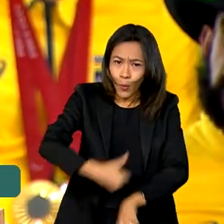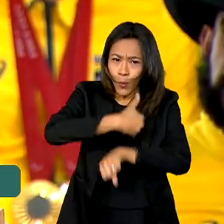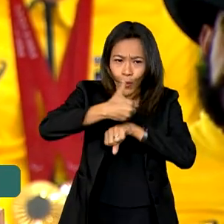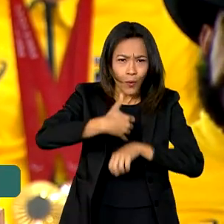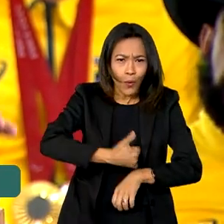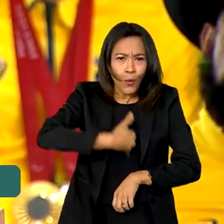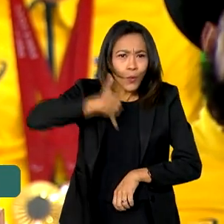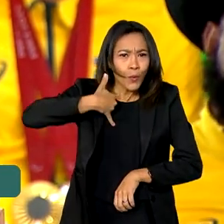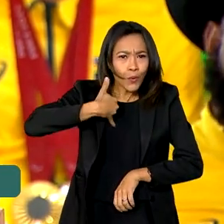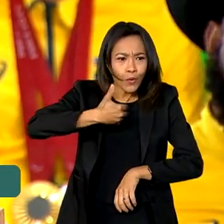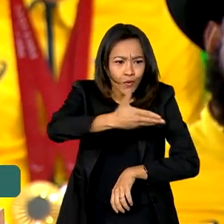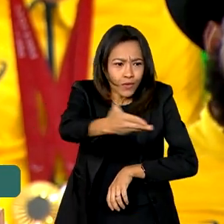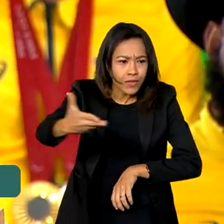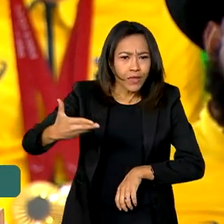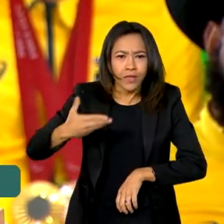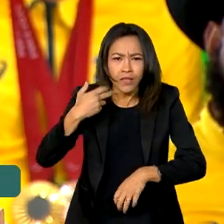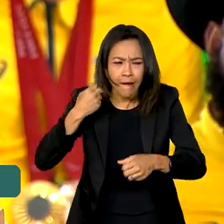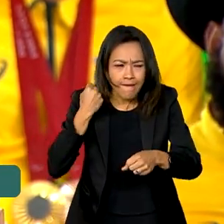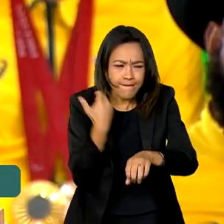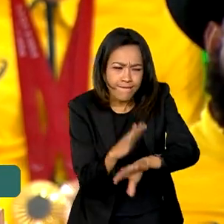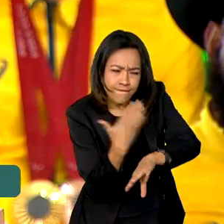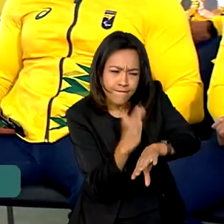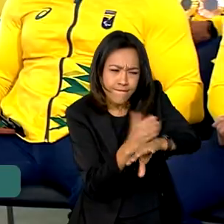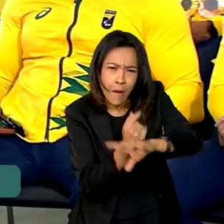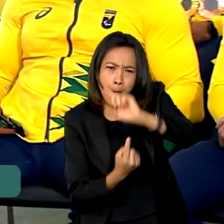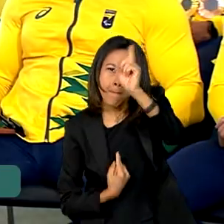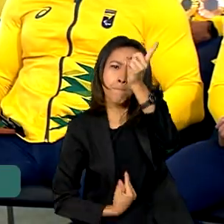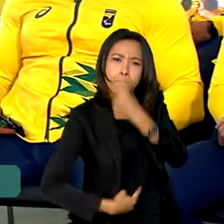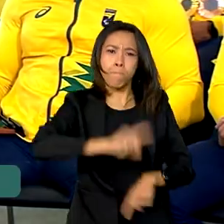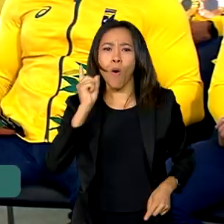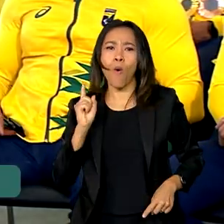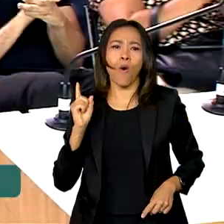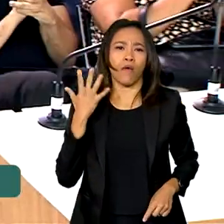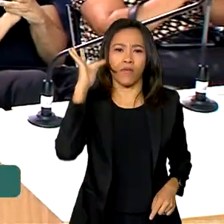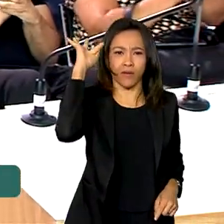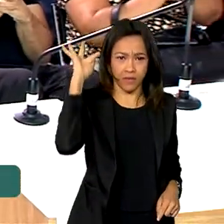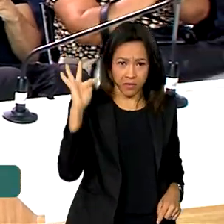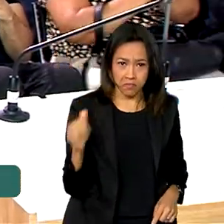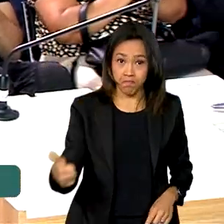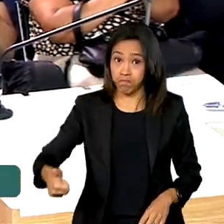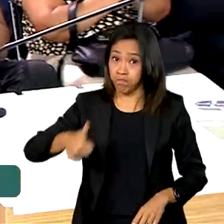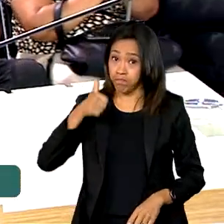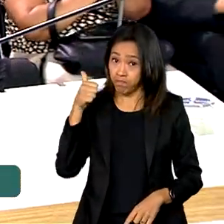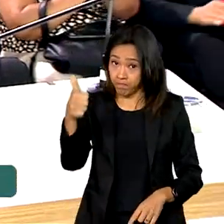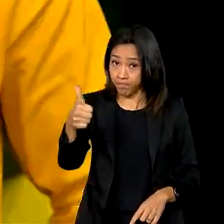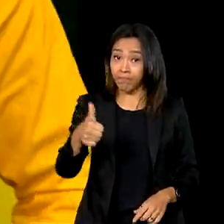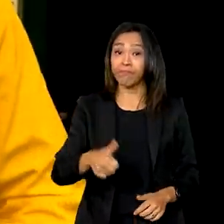fizeram na França foi uma façanha, foi uma epopeia que vocês fizeram na França.